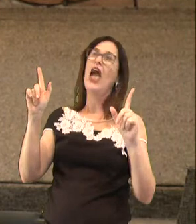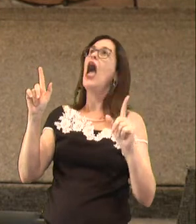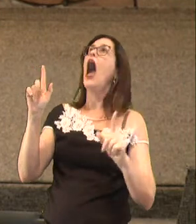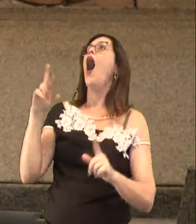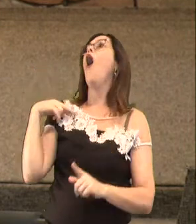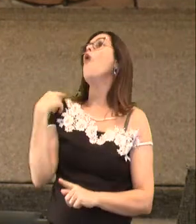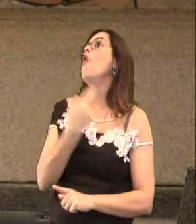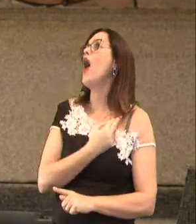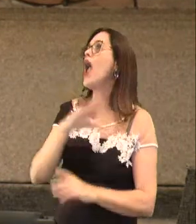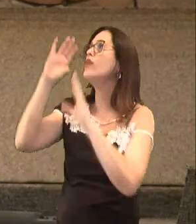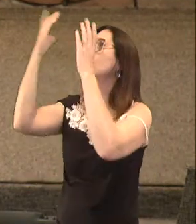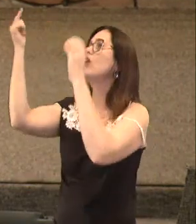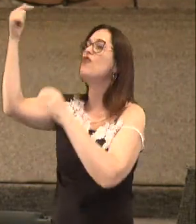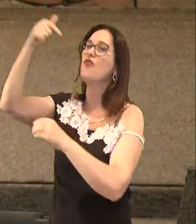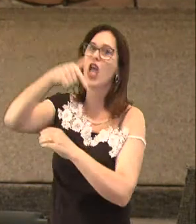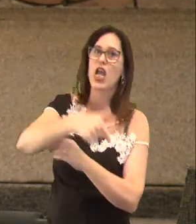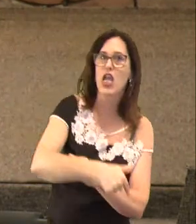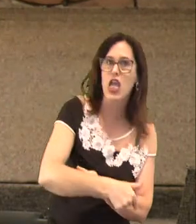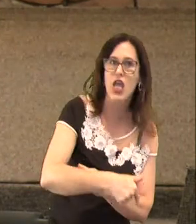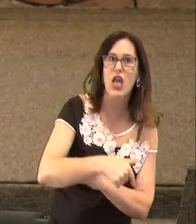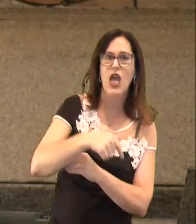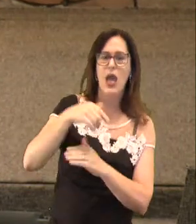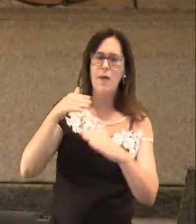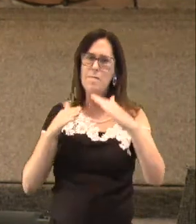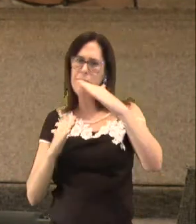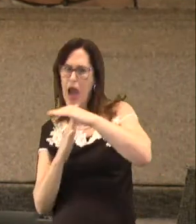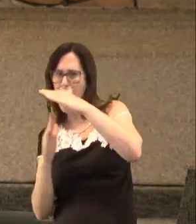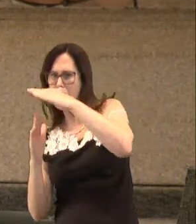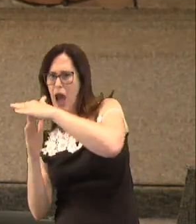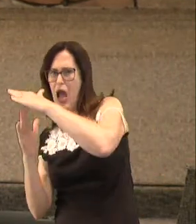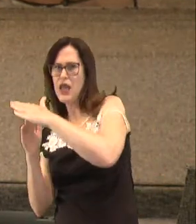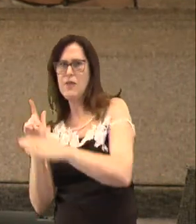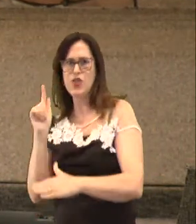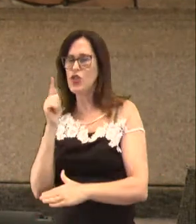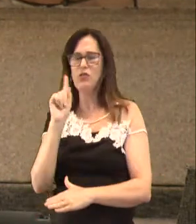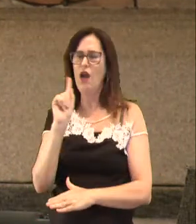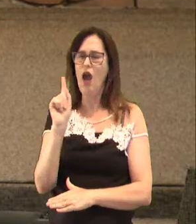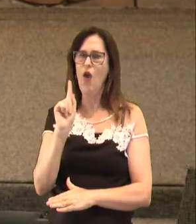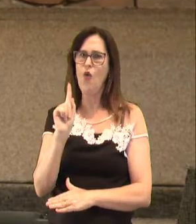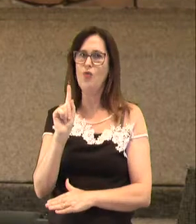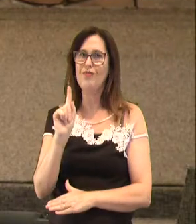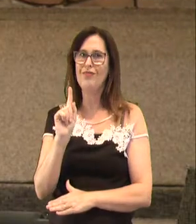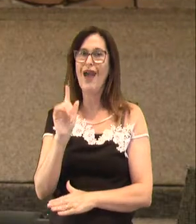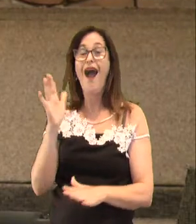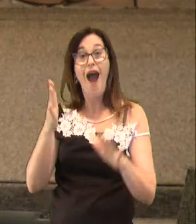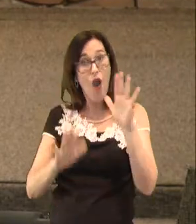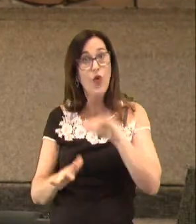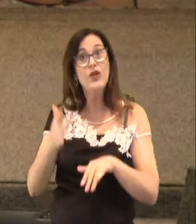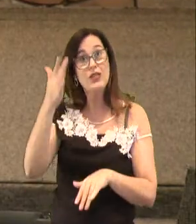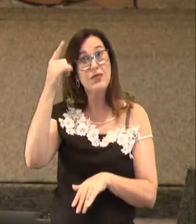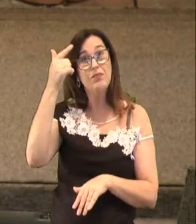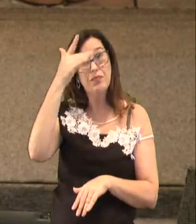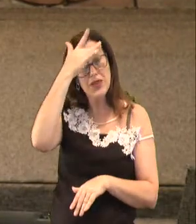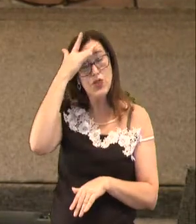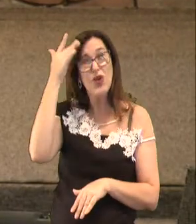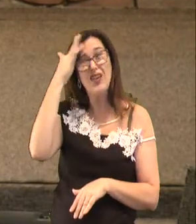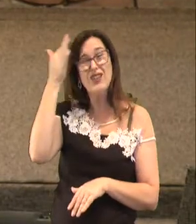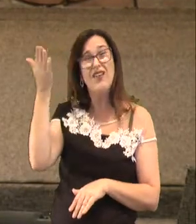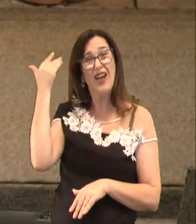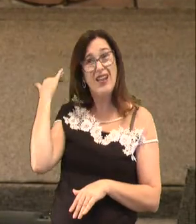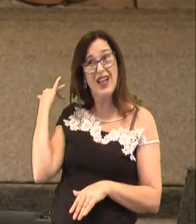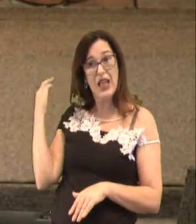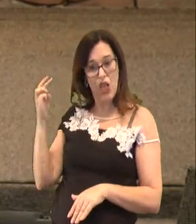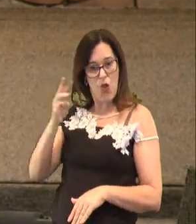com fronteiras, com limites geográficos, conforme muitos achavam naquele tempo que o Messias